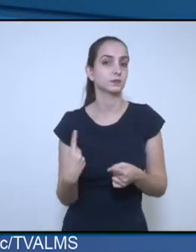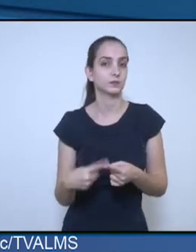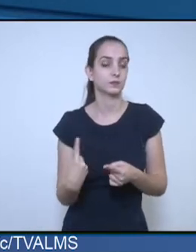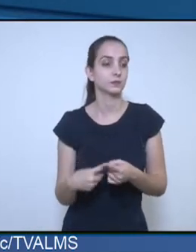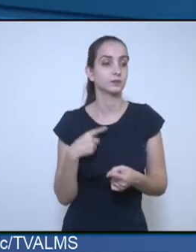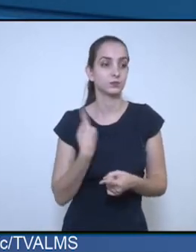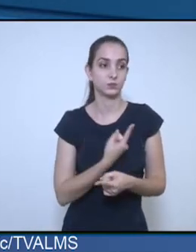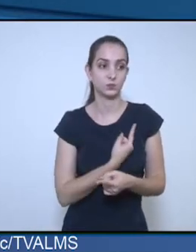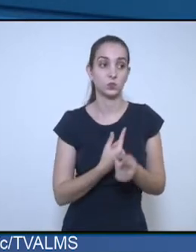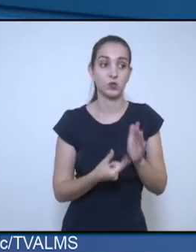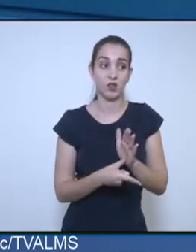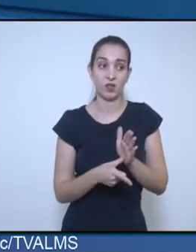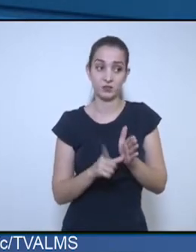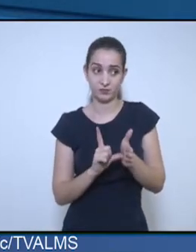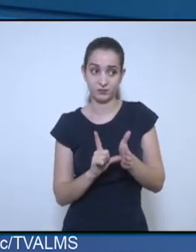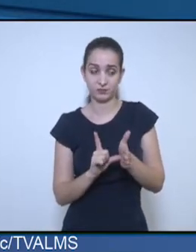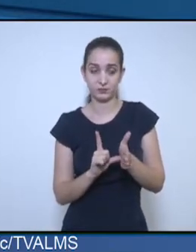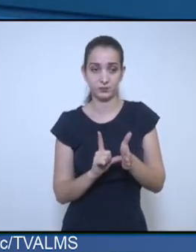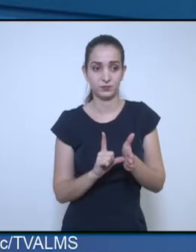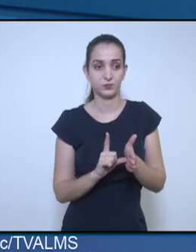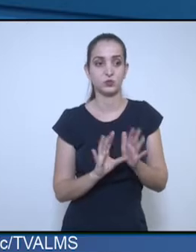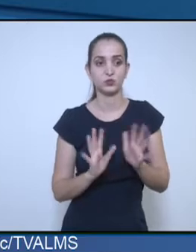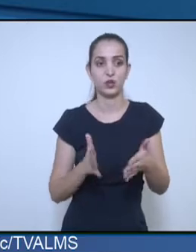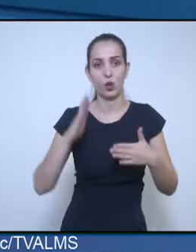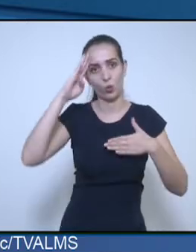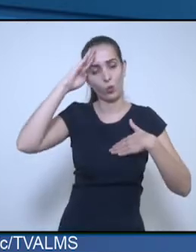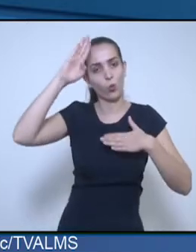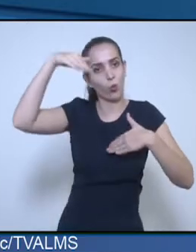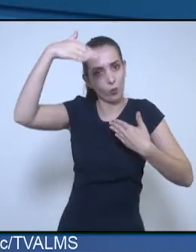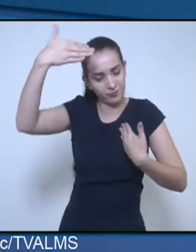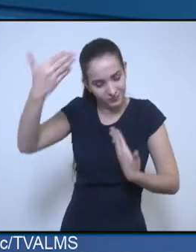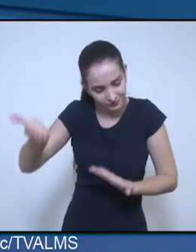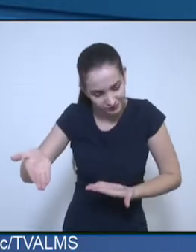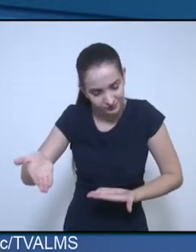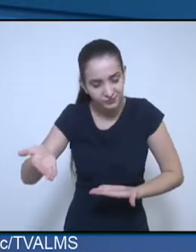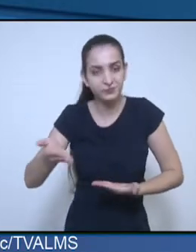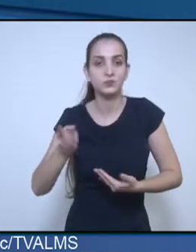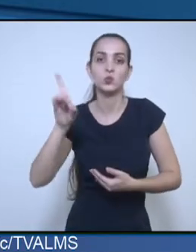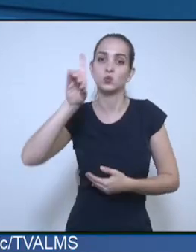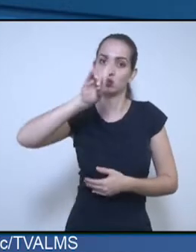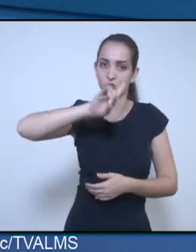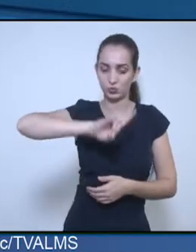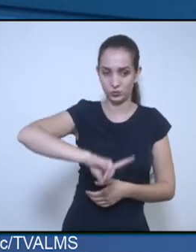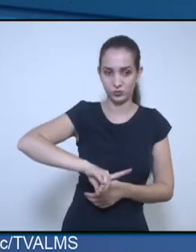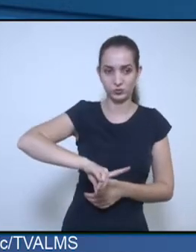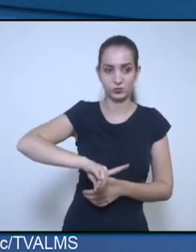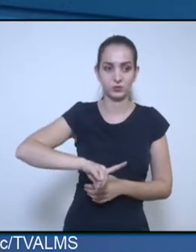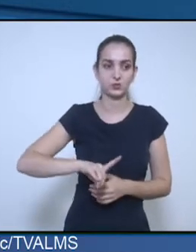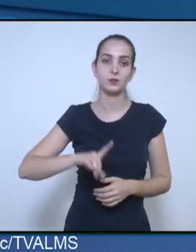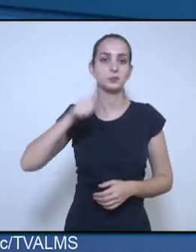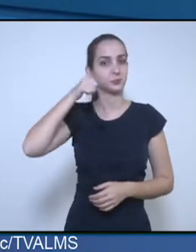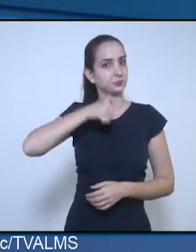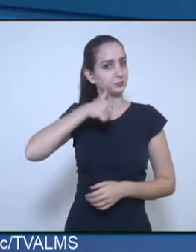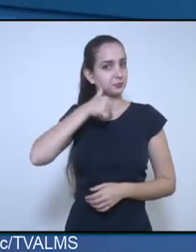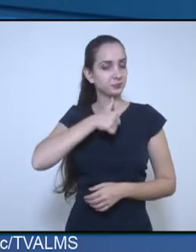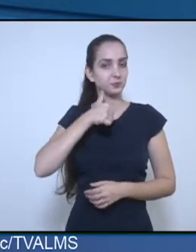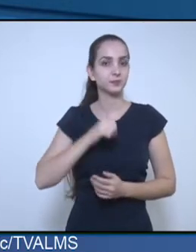para antecipadamente já homenagear o Dia da